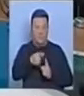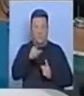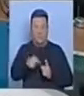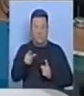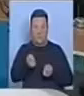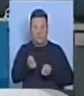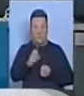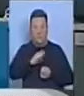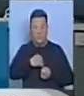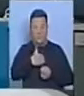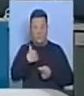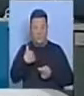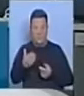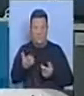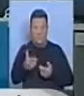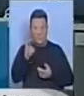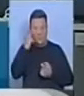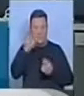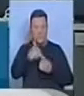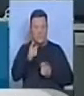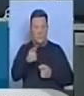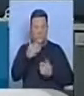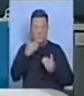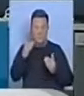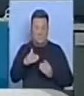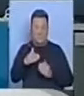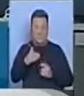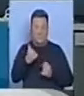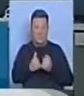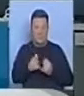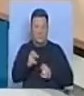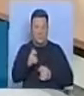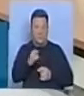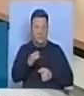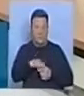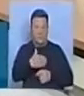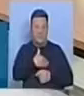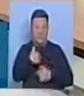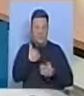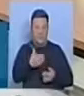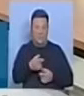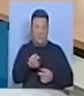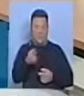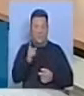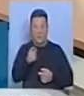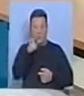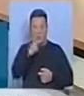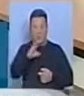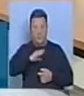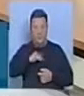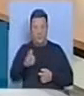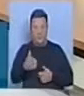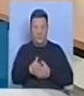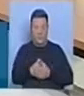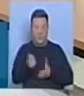a Organização Mundial de Saúde, no sentido de minimizar os riscos ambientais para a saúde da população mundial.